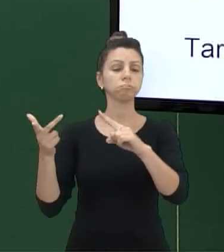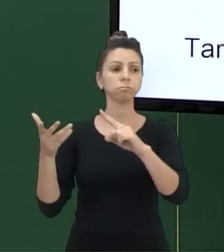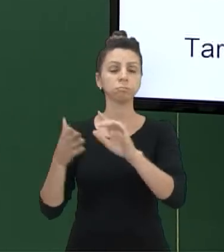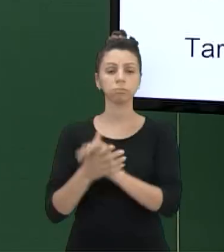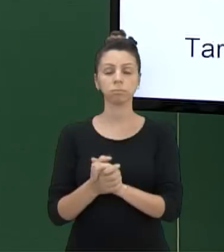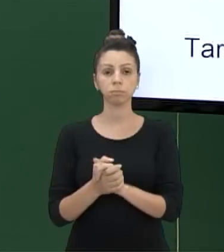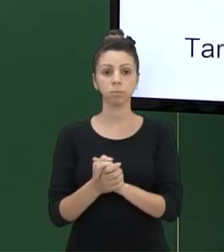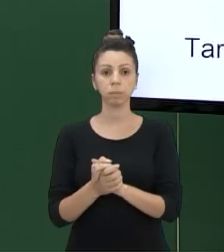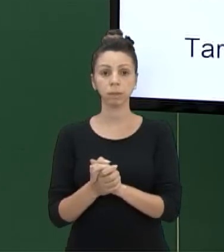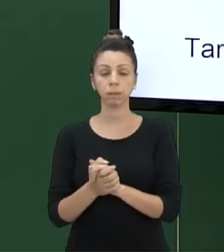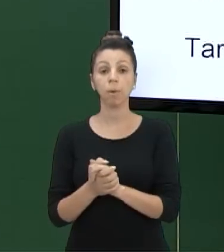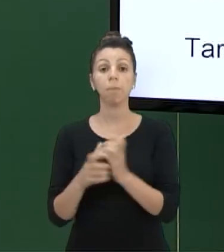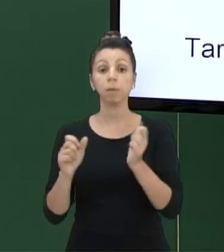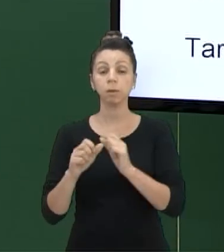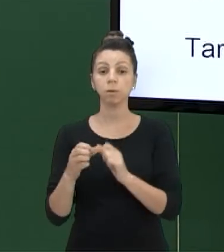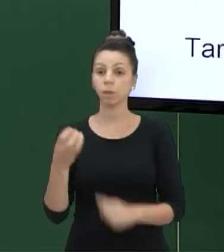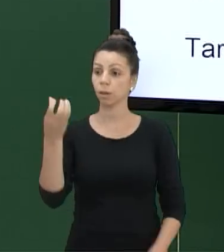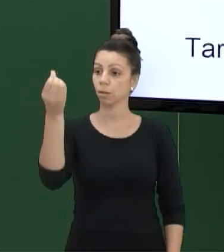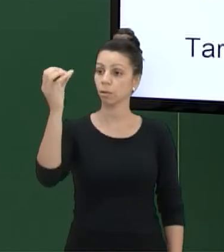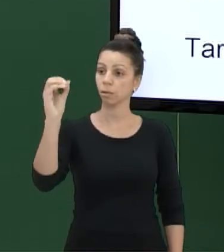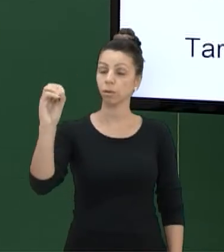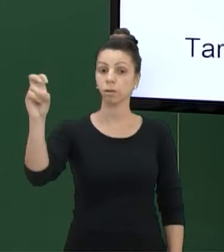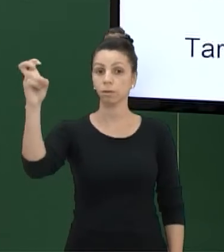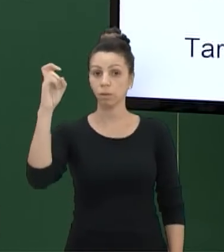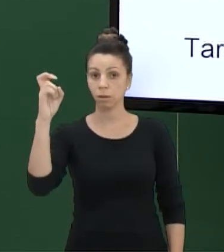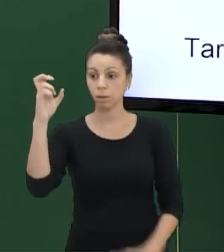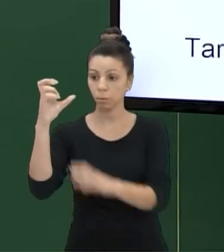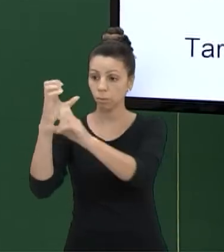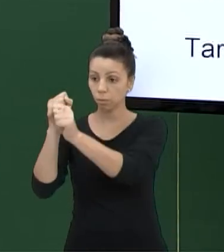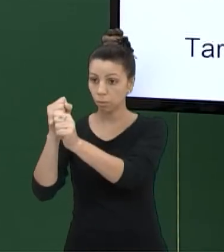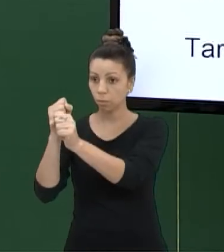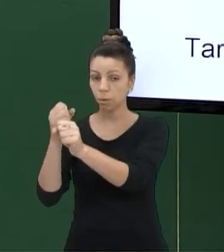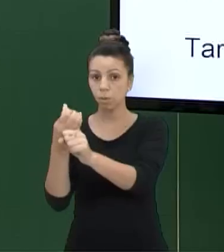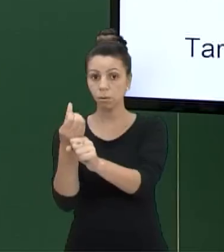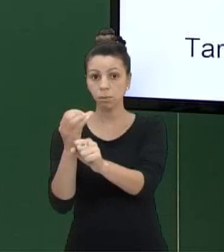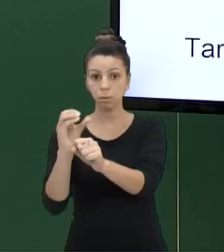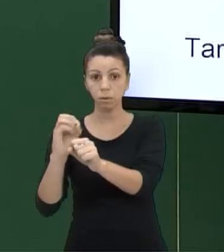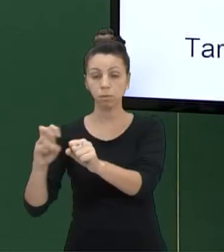é só somar 605 com 605. Então,